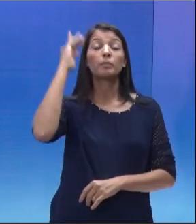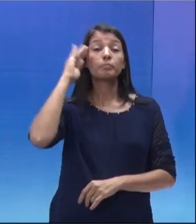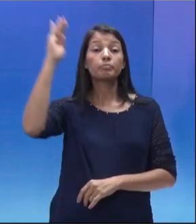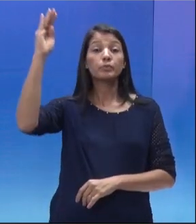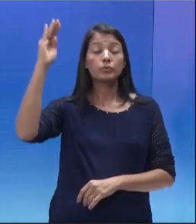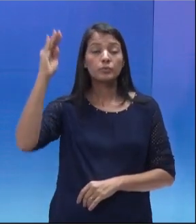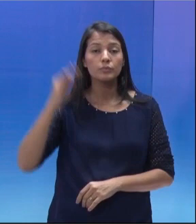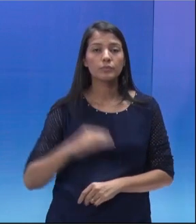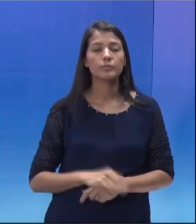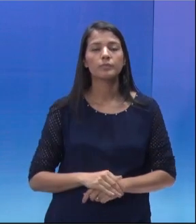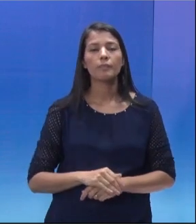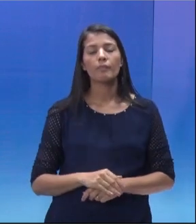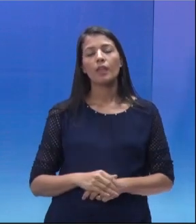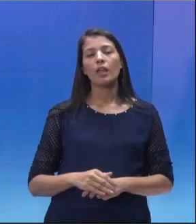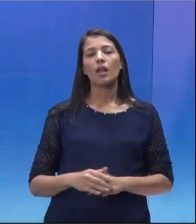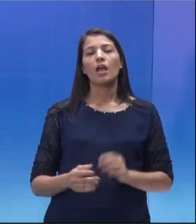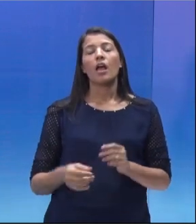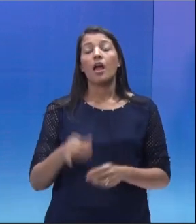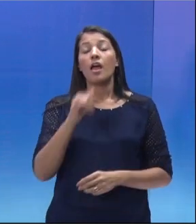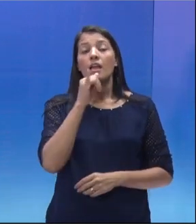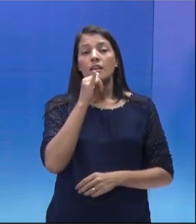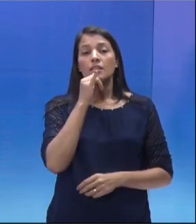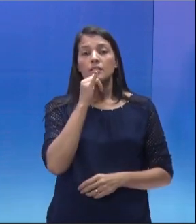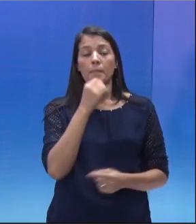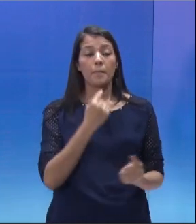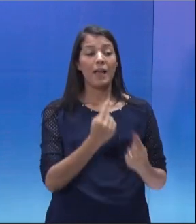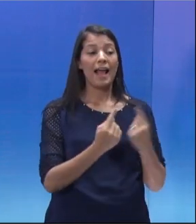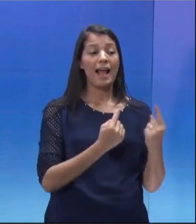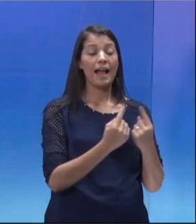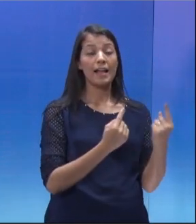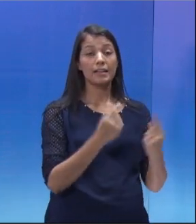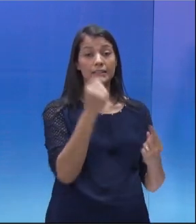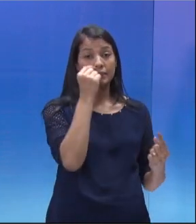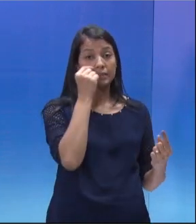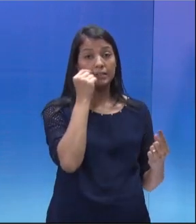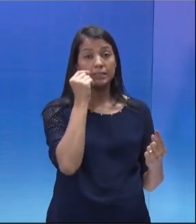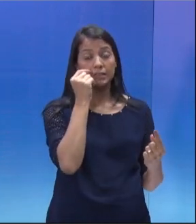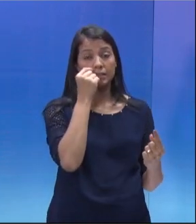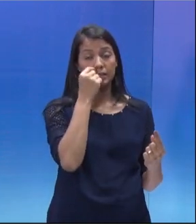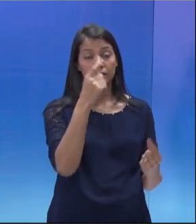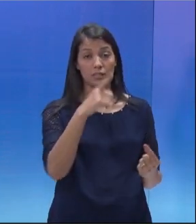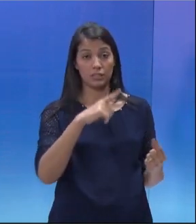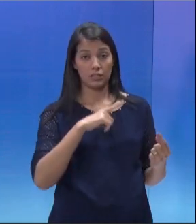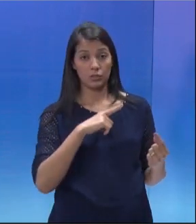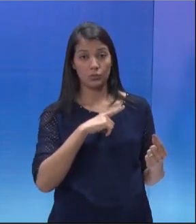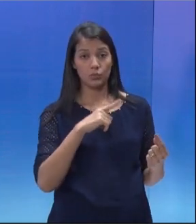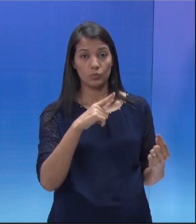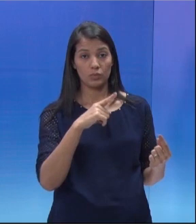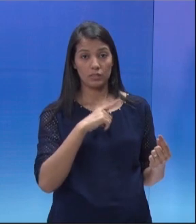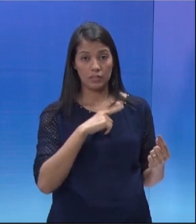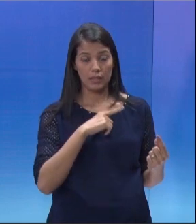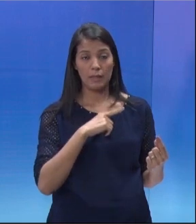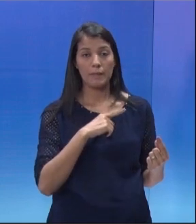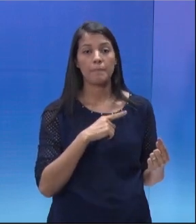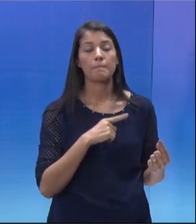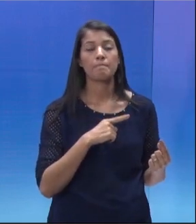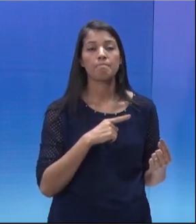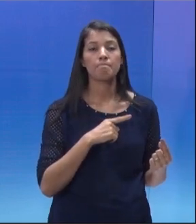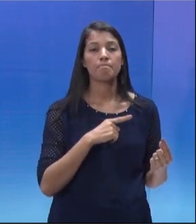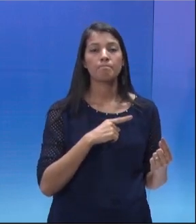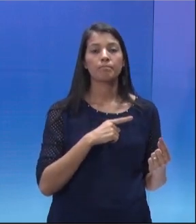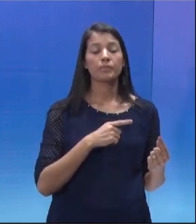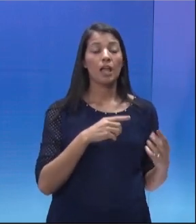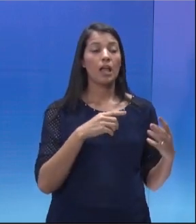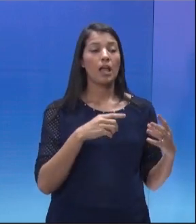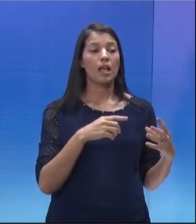possui 200 gramas de massa corpórea, que eles foram divididos em 3 grupos de 20 e que cada um